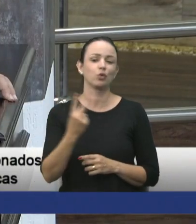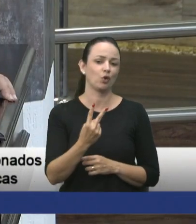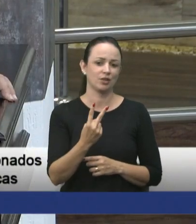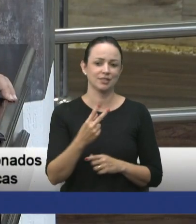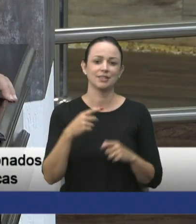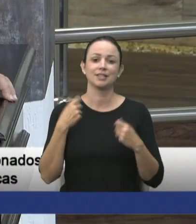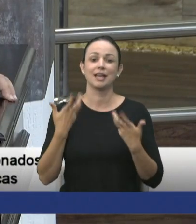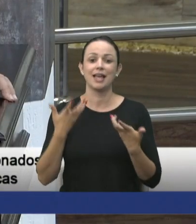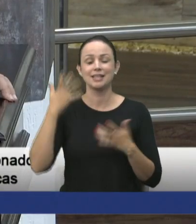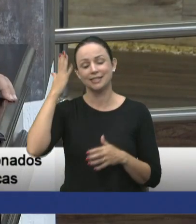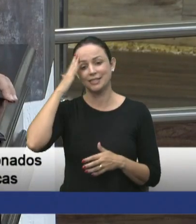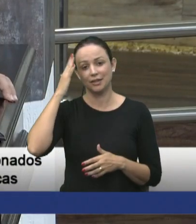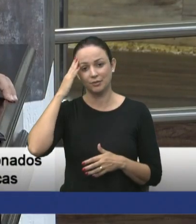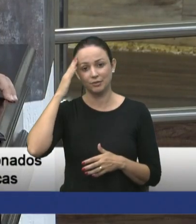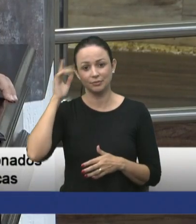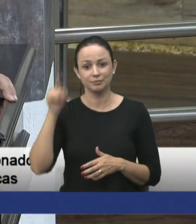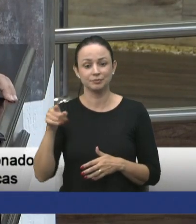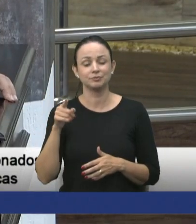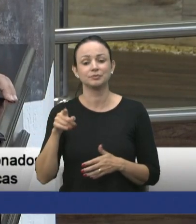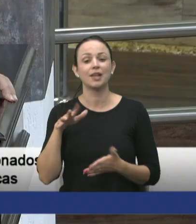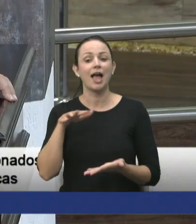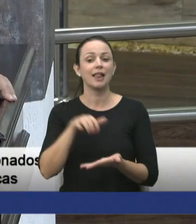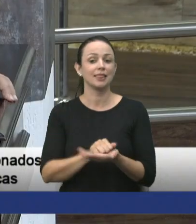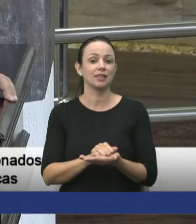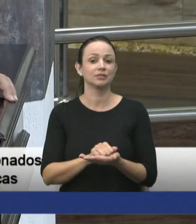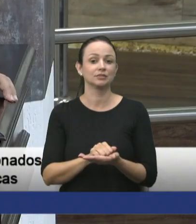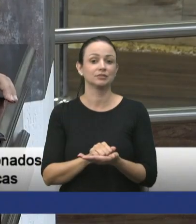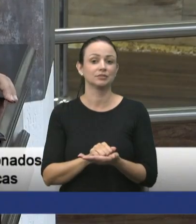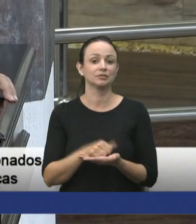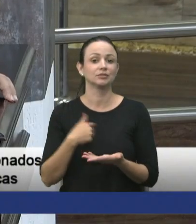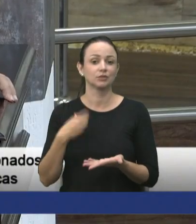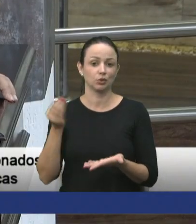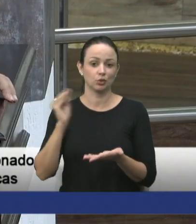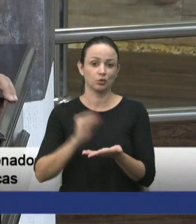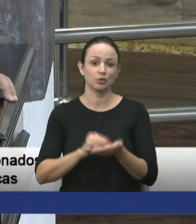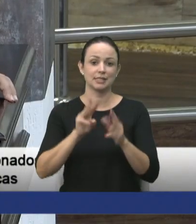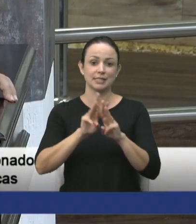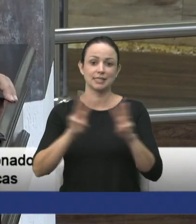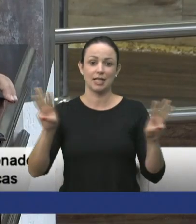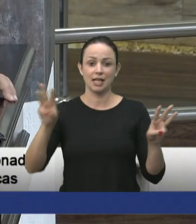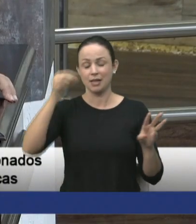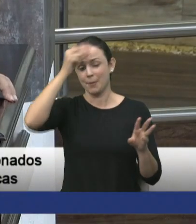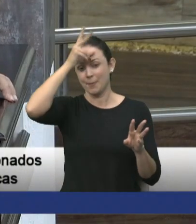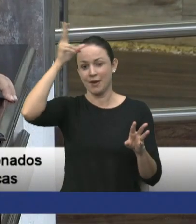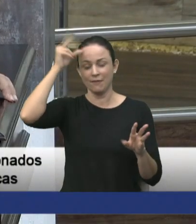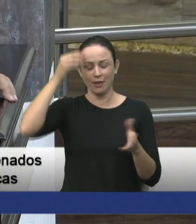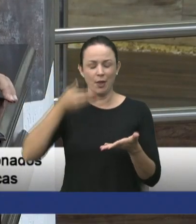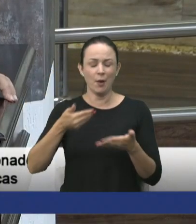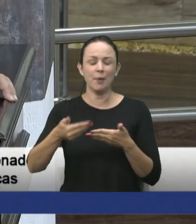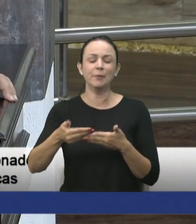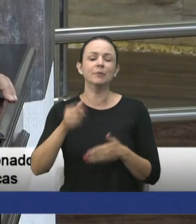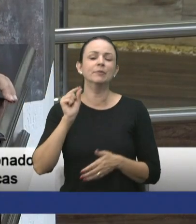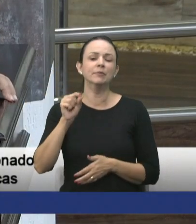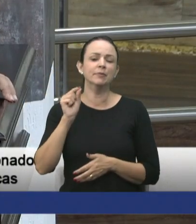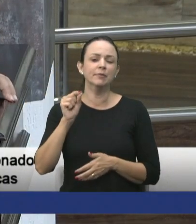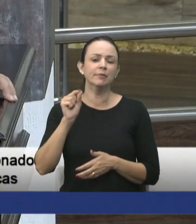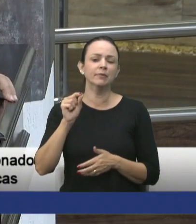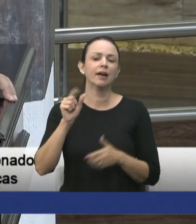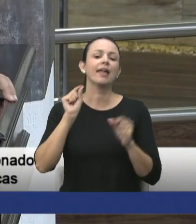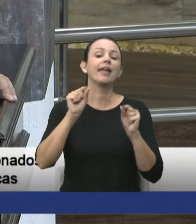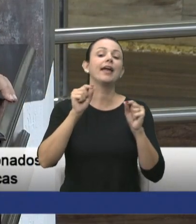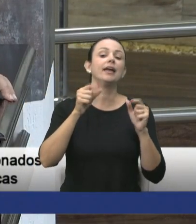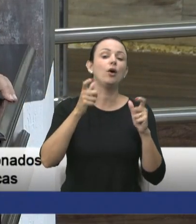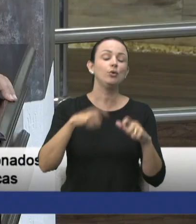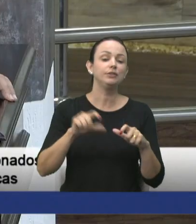gente quer saber, através desse cadastro, que nós vamos estar pondo no site da prefeitura agora, quem são, onde estão